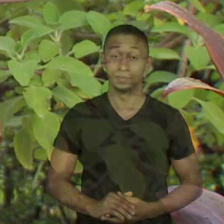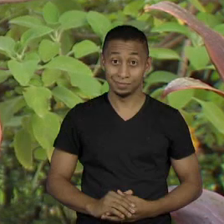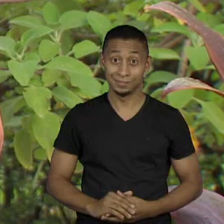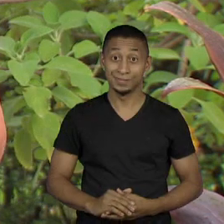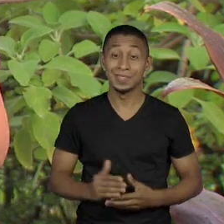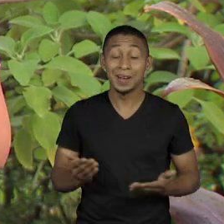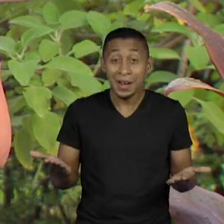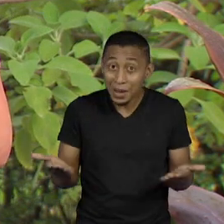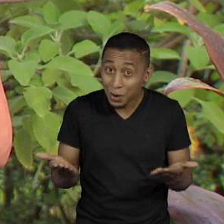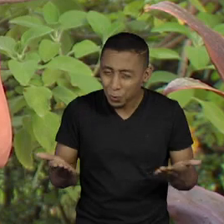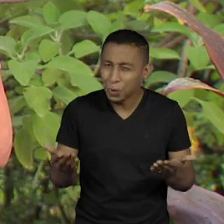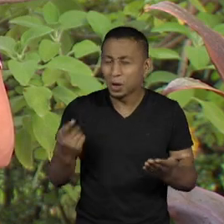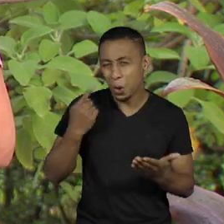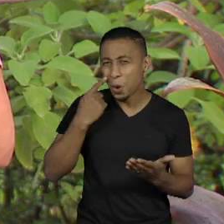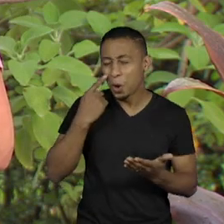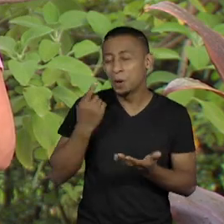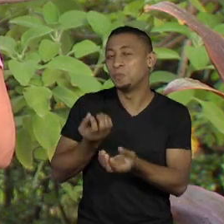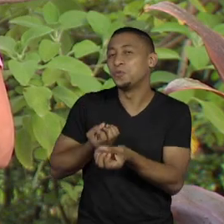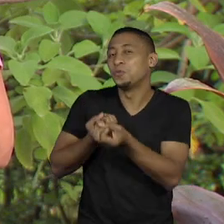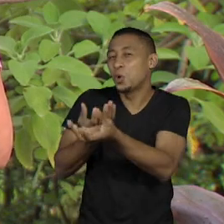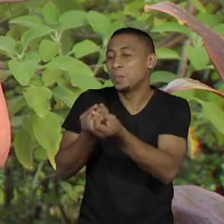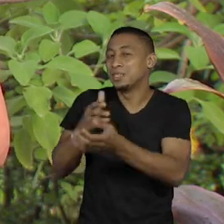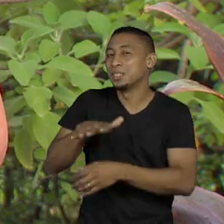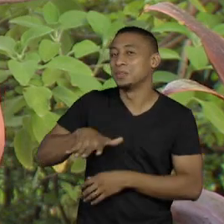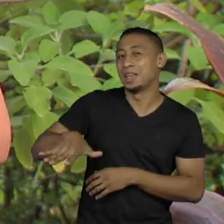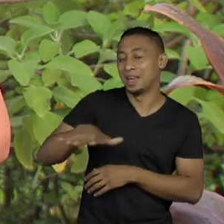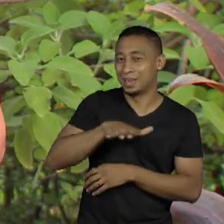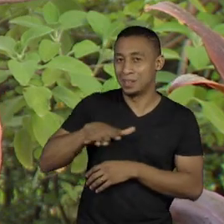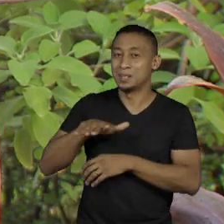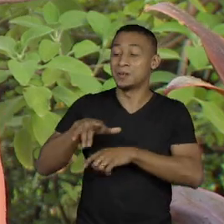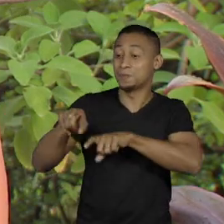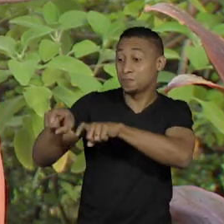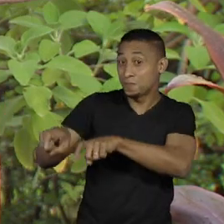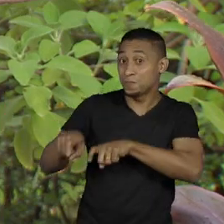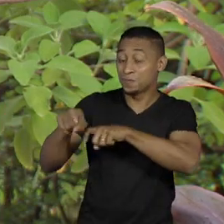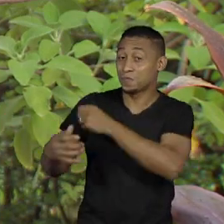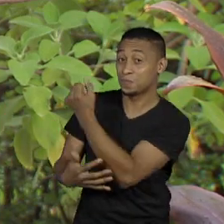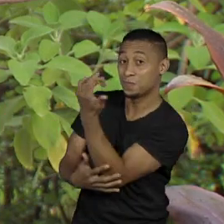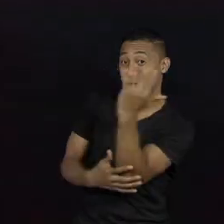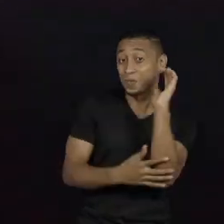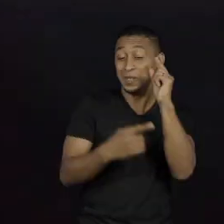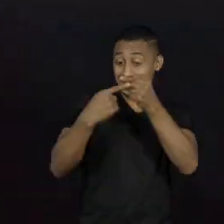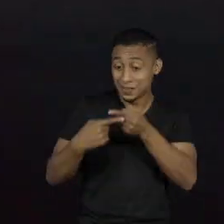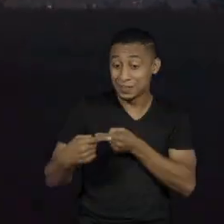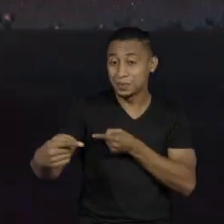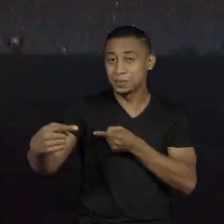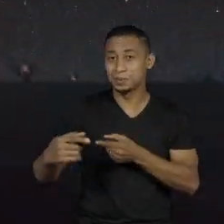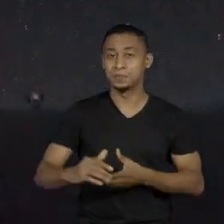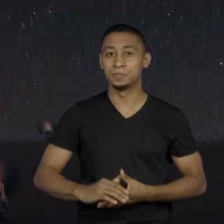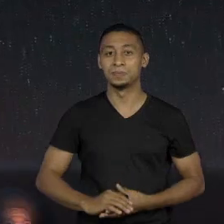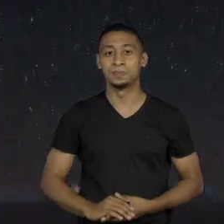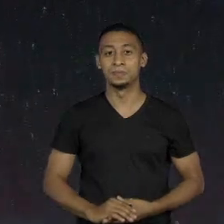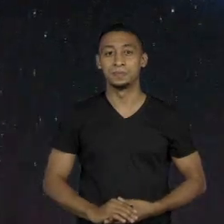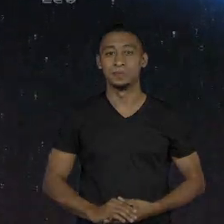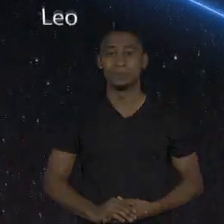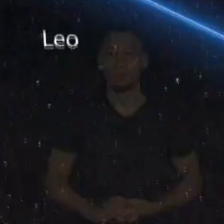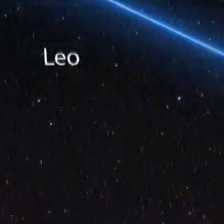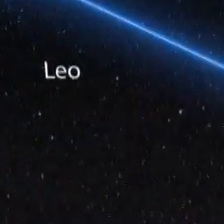Vamos agora aos fatos da área socioambiental que tiveram destaque na semana.